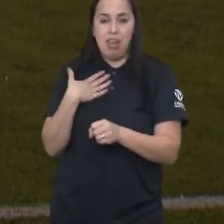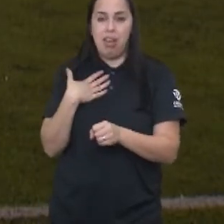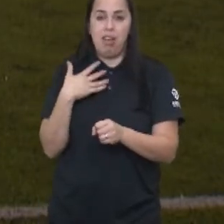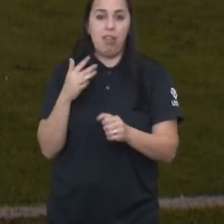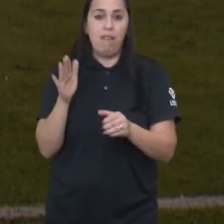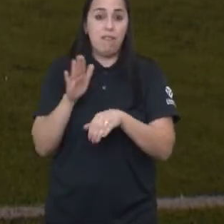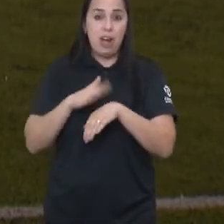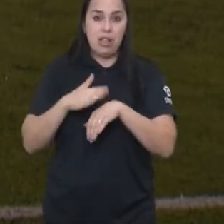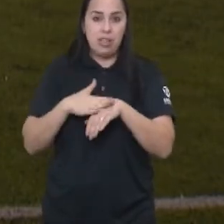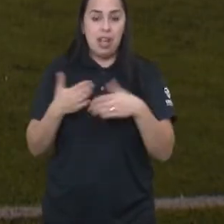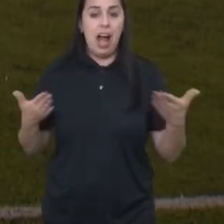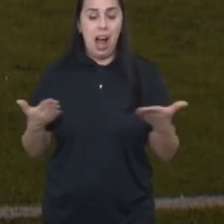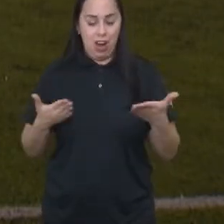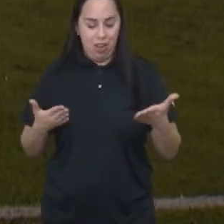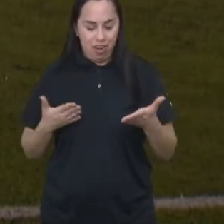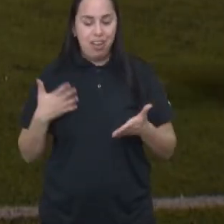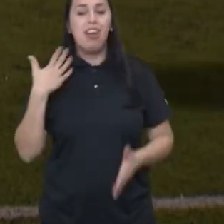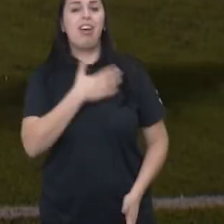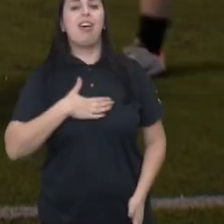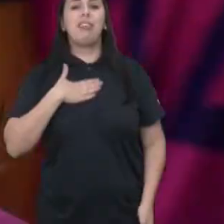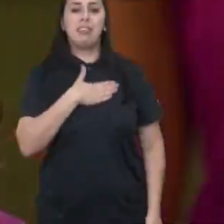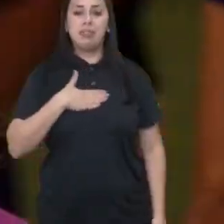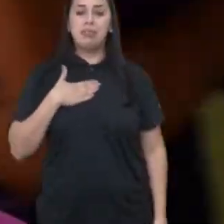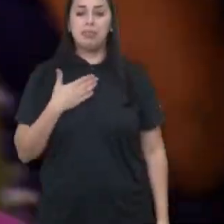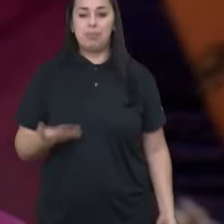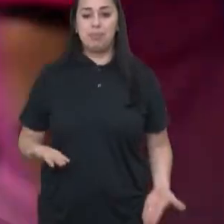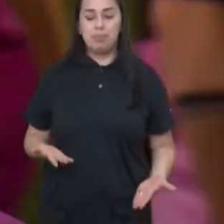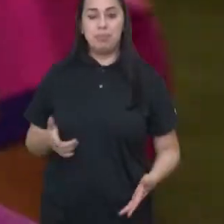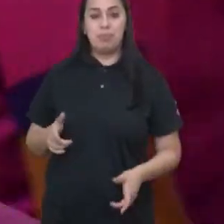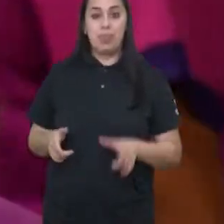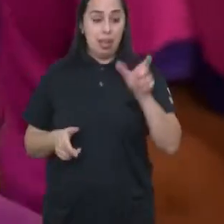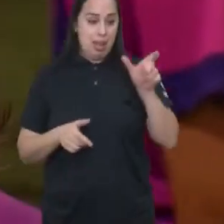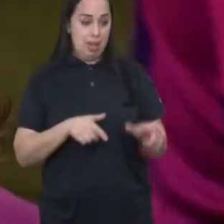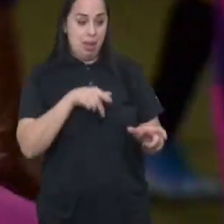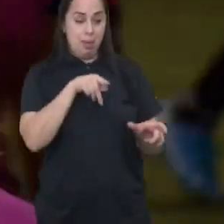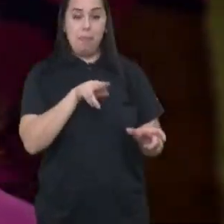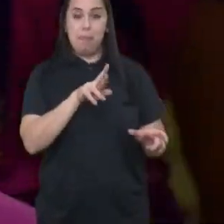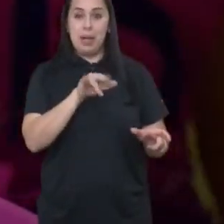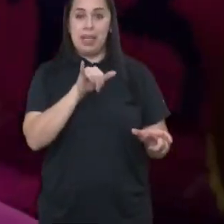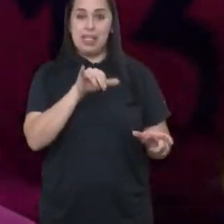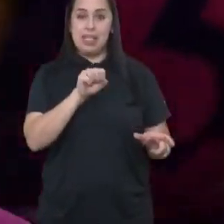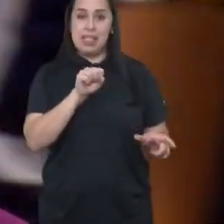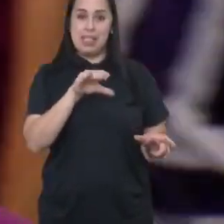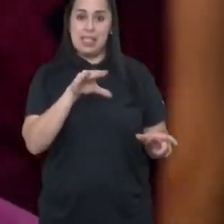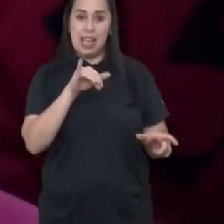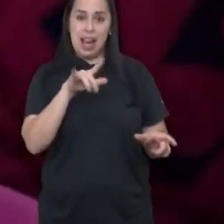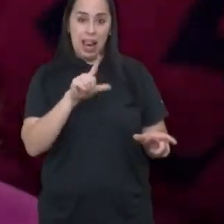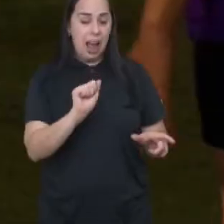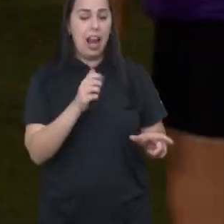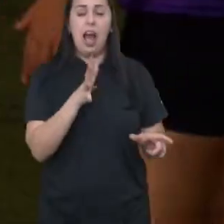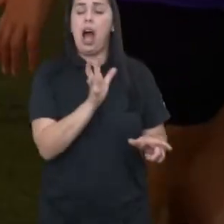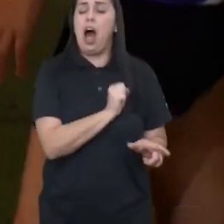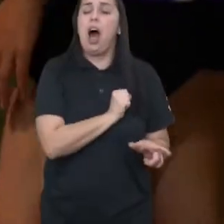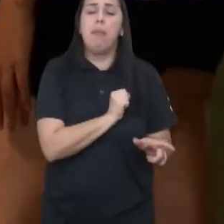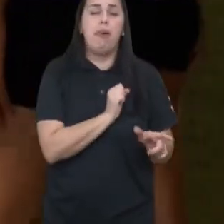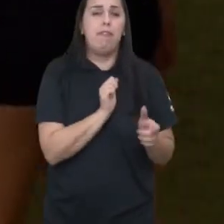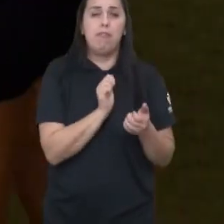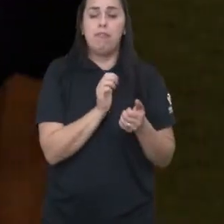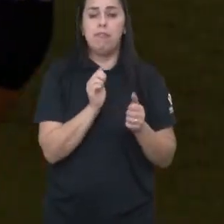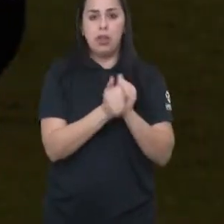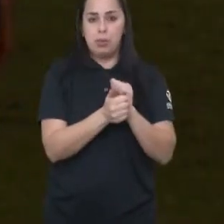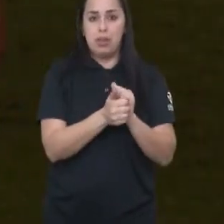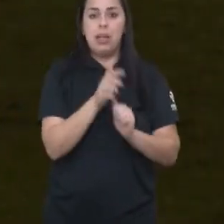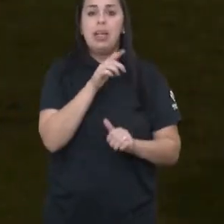falo que eu quero ele me tirou do Abismo em que eu me encontrava naquele momento a Priscila sempre foi apaixonada pelo futebol ela